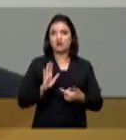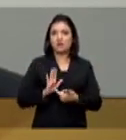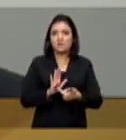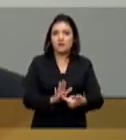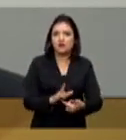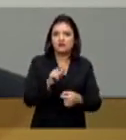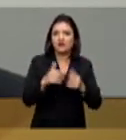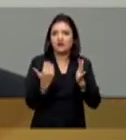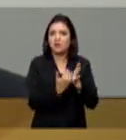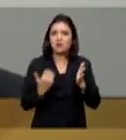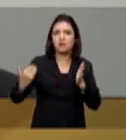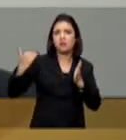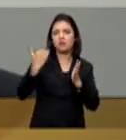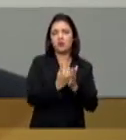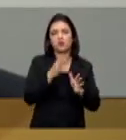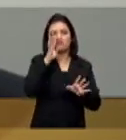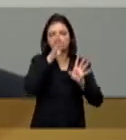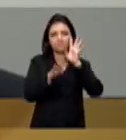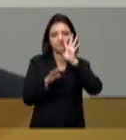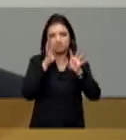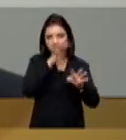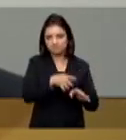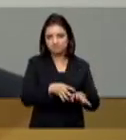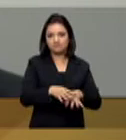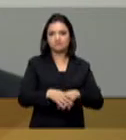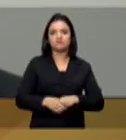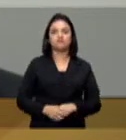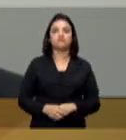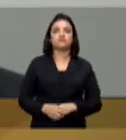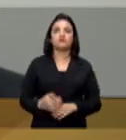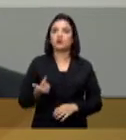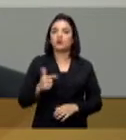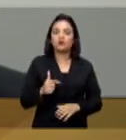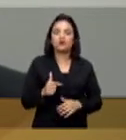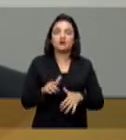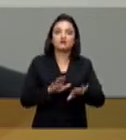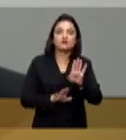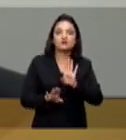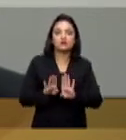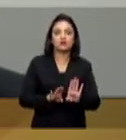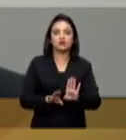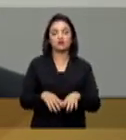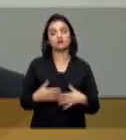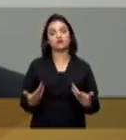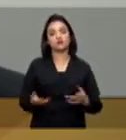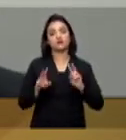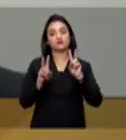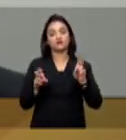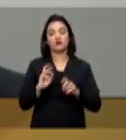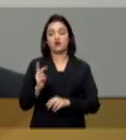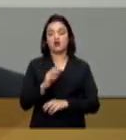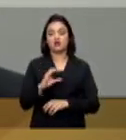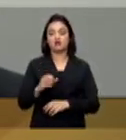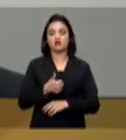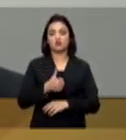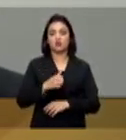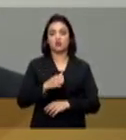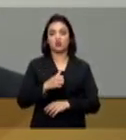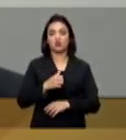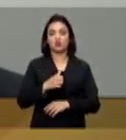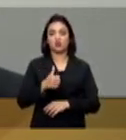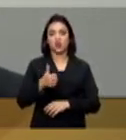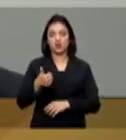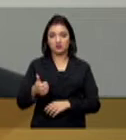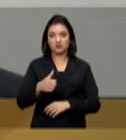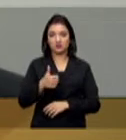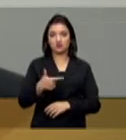deliberação absolutamente divorciada dos padrões da razoabilidade. Expressão extraída do habeas corpus